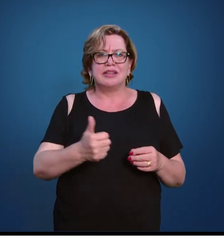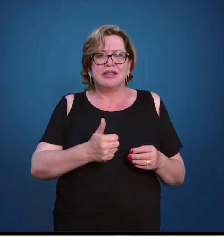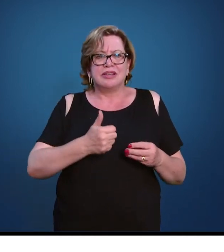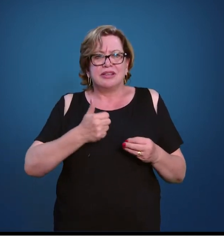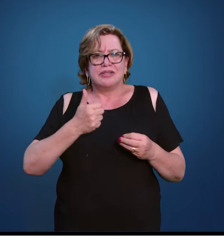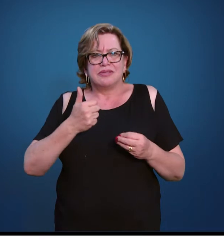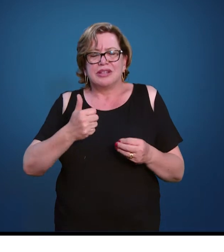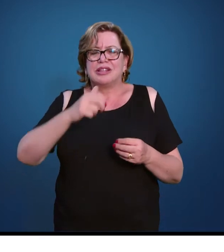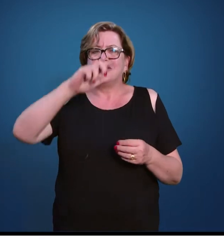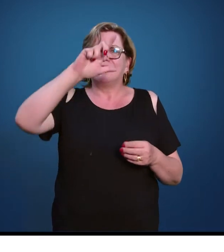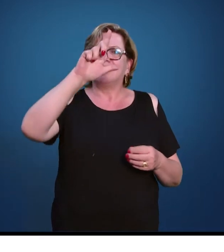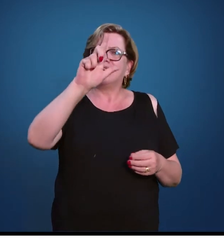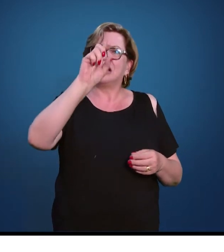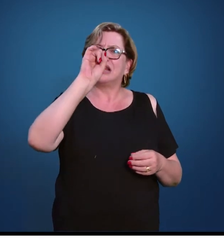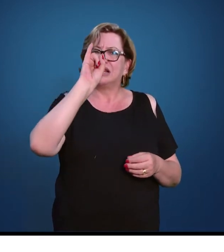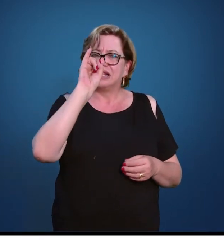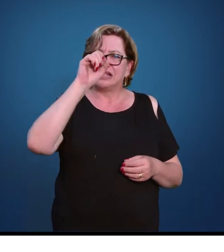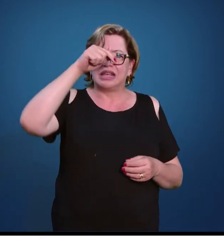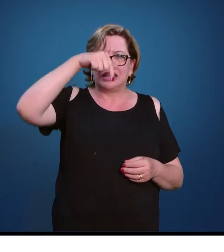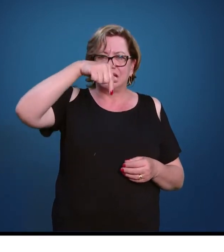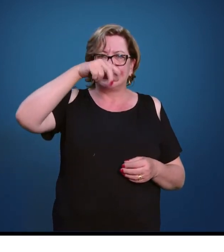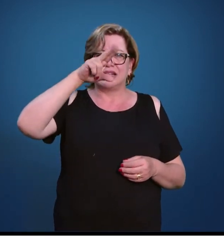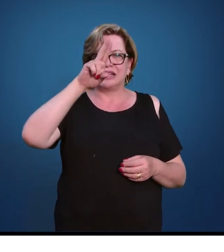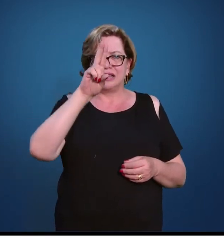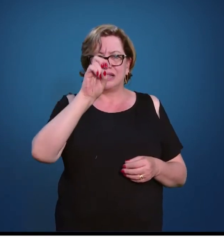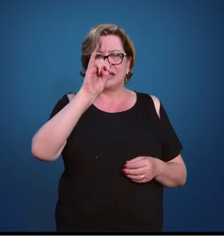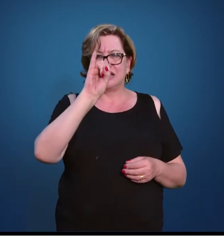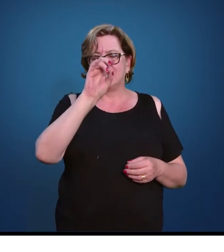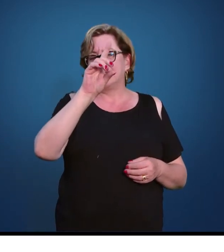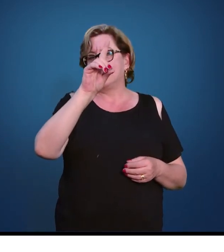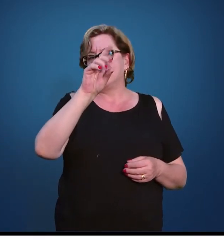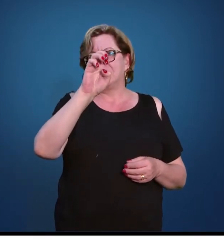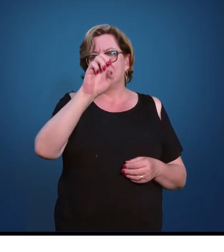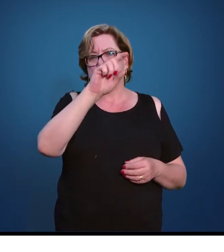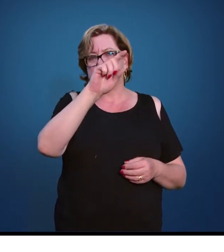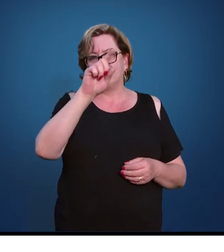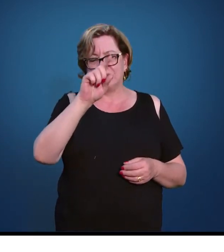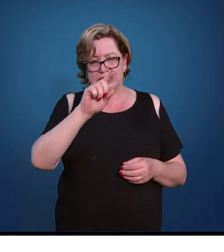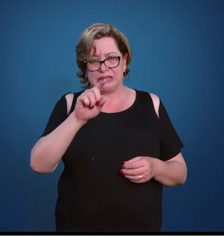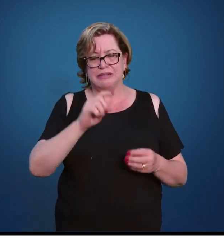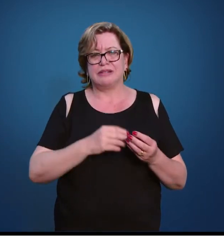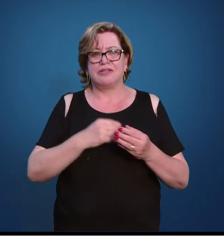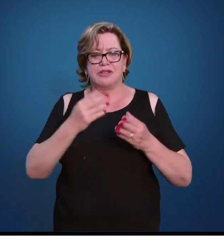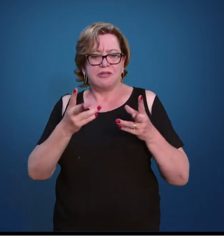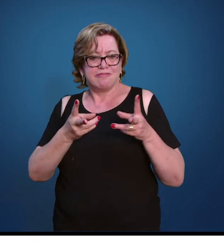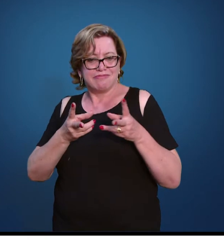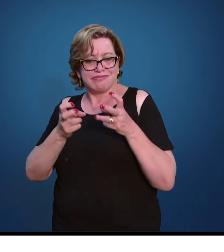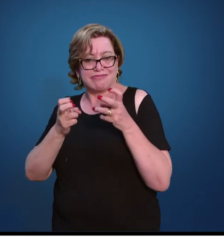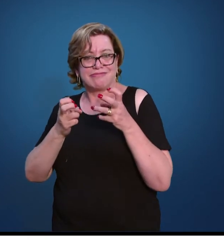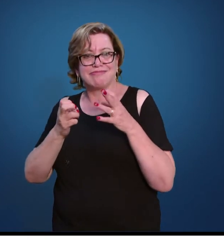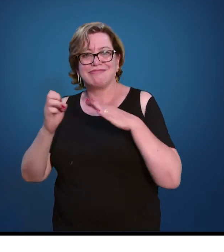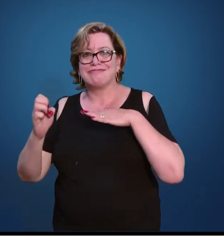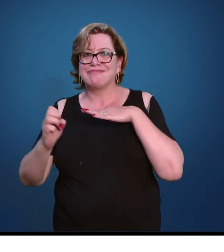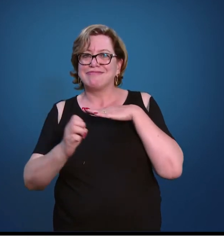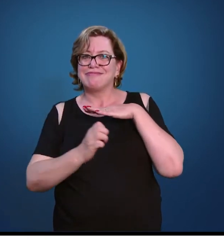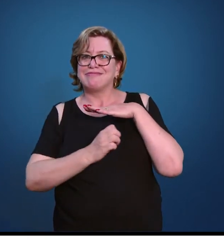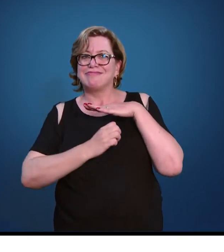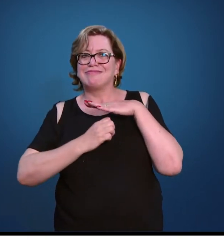melhorando sua liquidez? Então, a análise dela por ela mesma é importante para